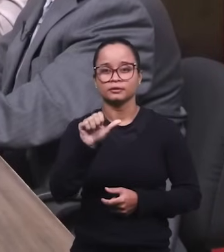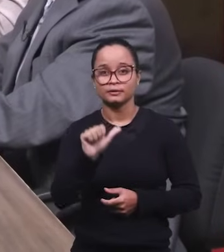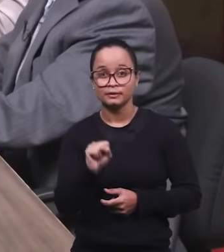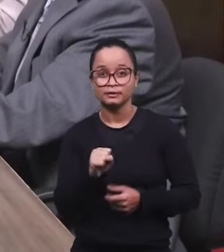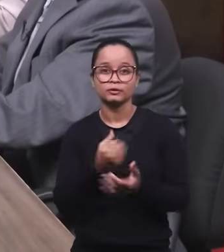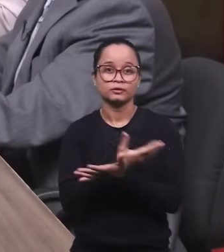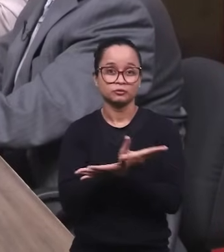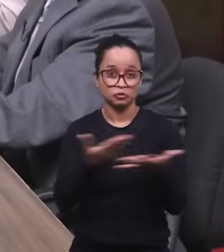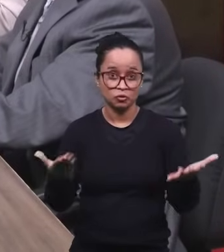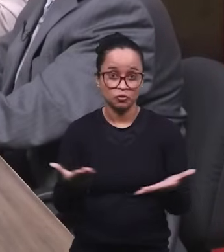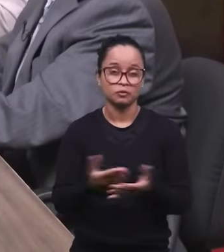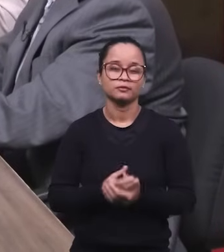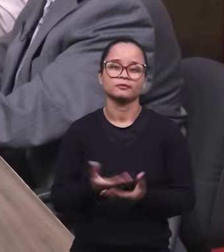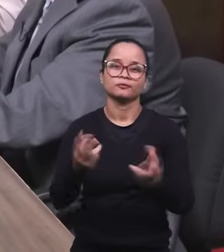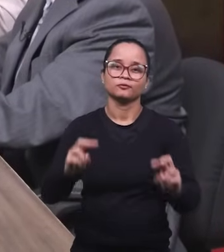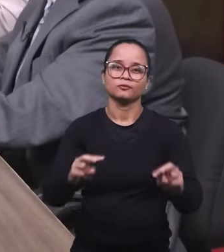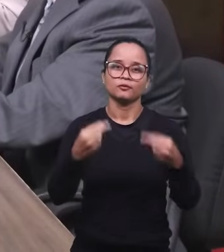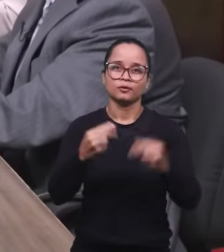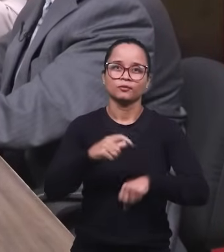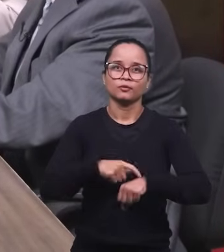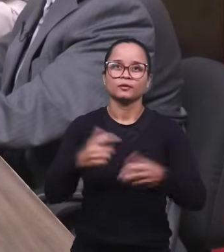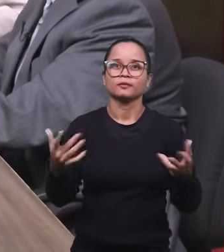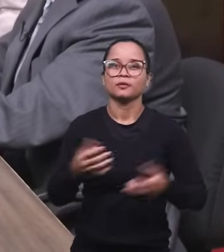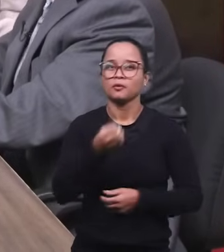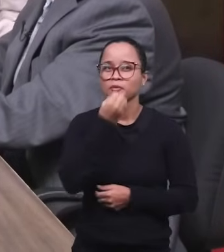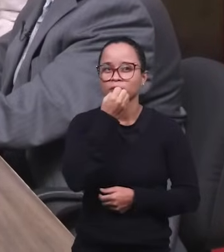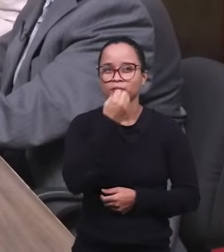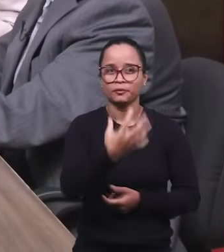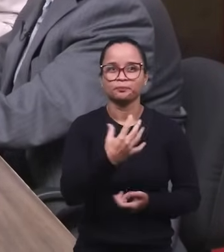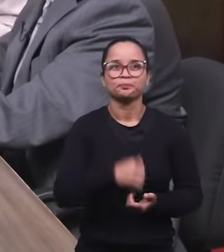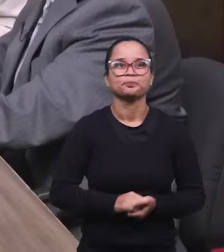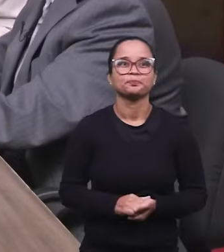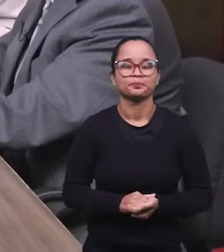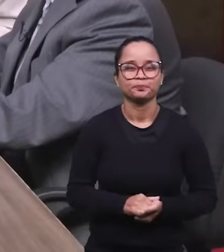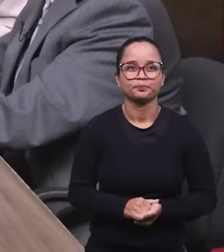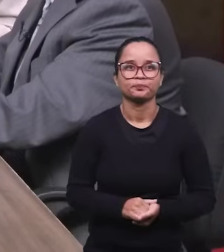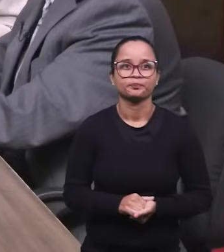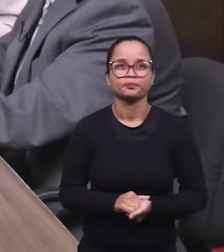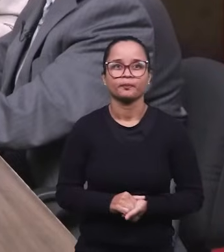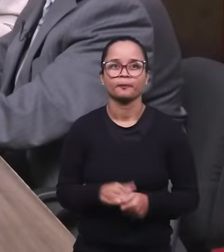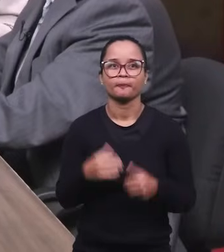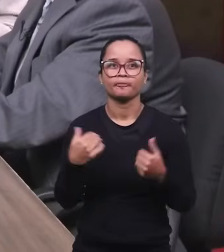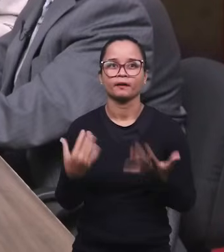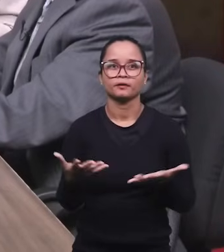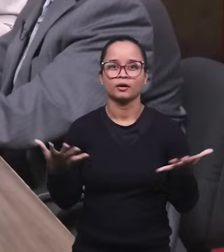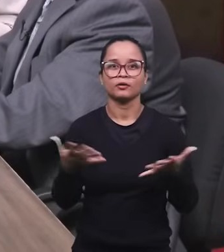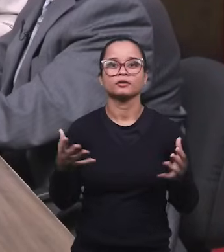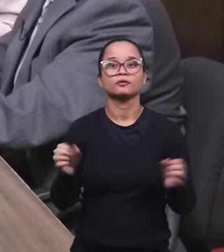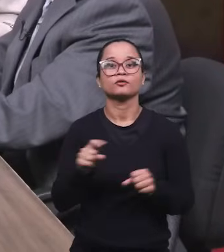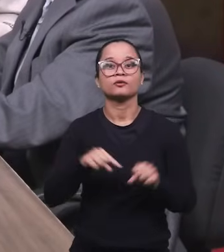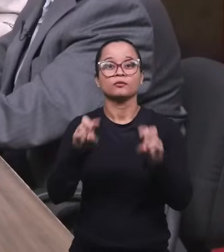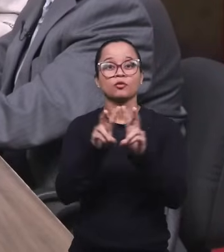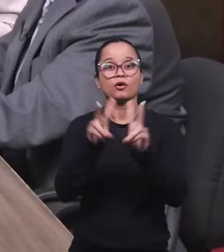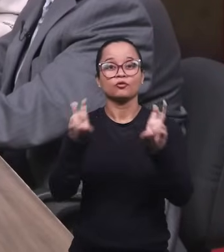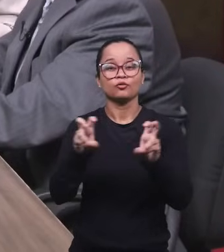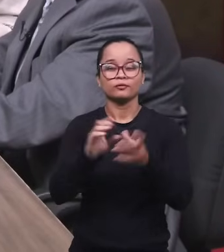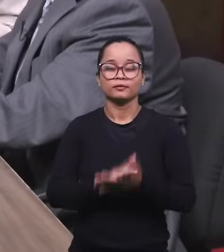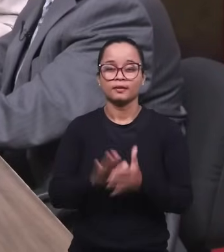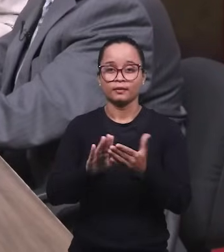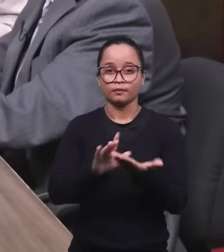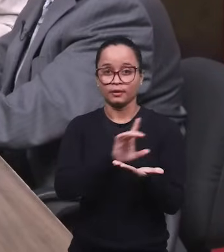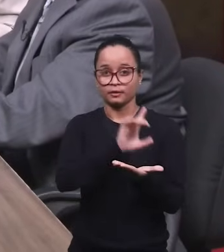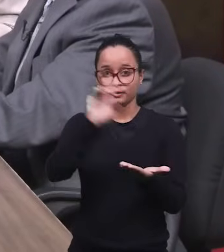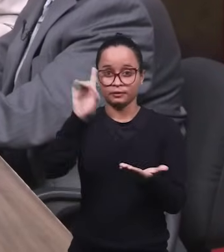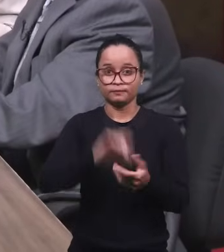Jesus, companheiros, paz do Senhor a todos que estão nos assistindo nesse momento. Muito bem, muito bem. A gente vai tratar sobre um